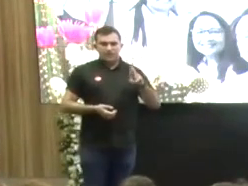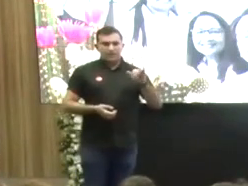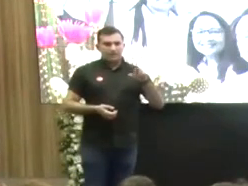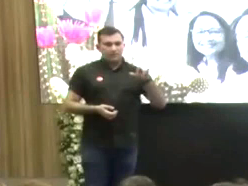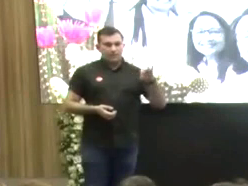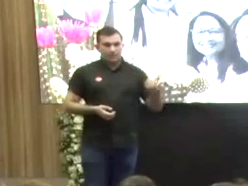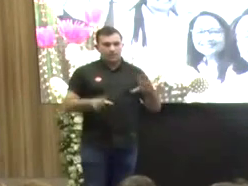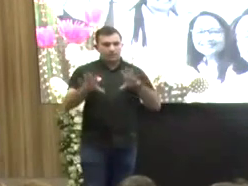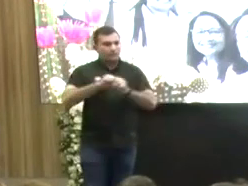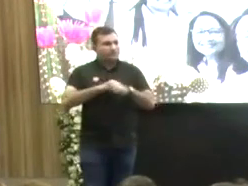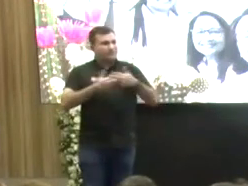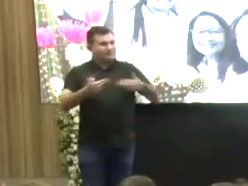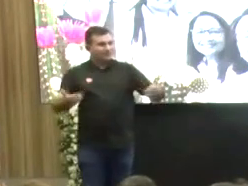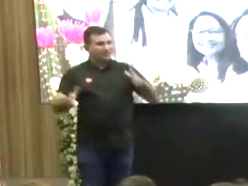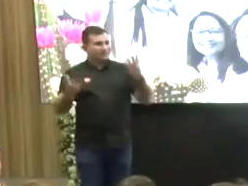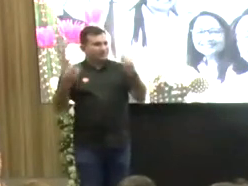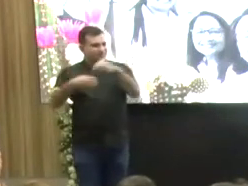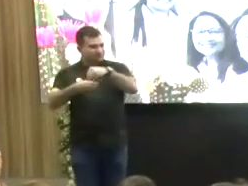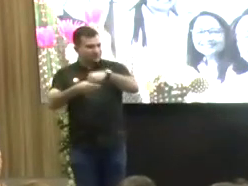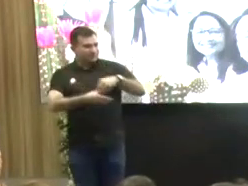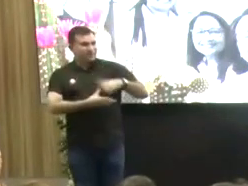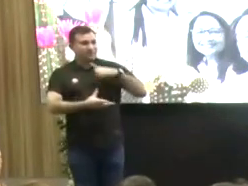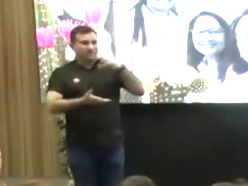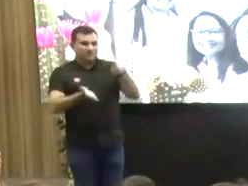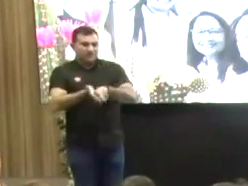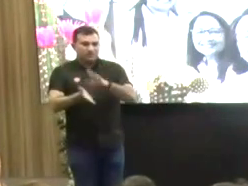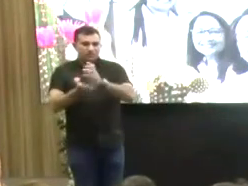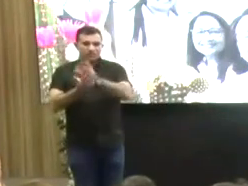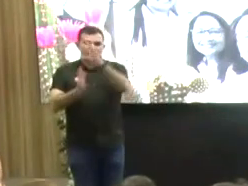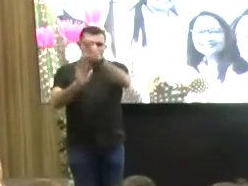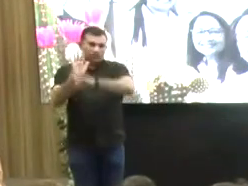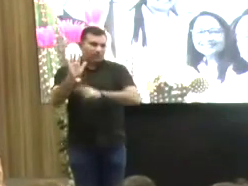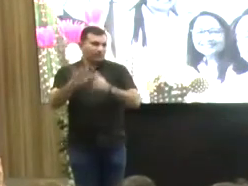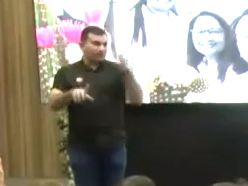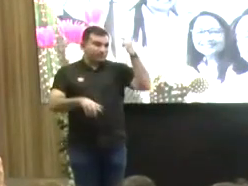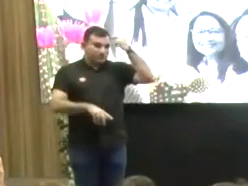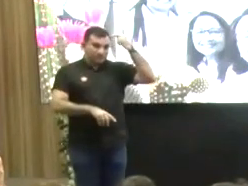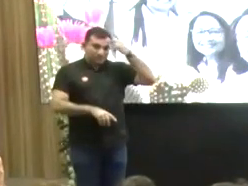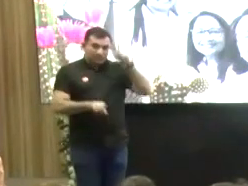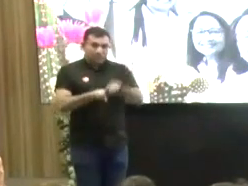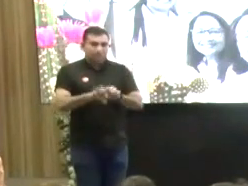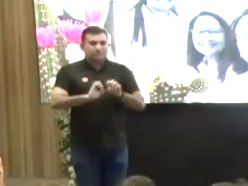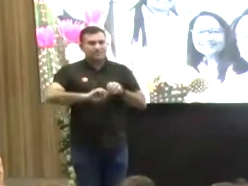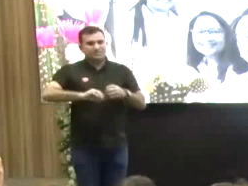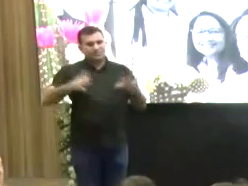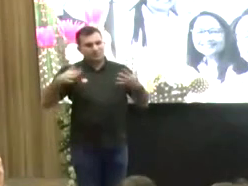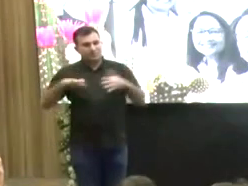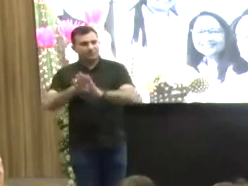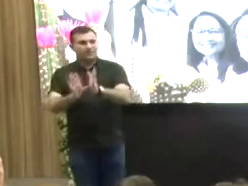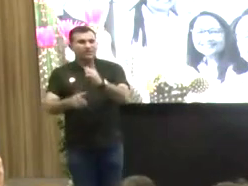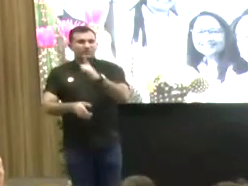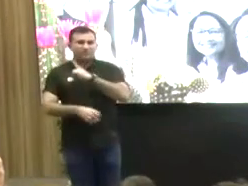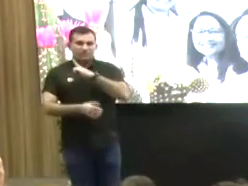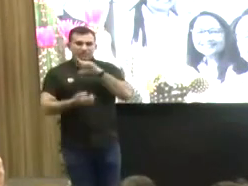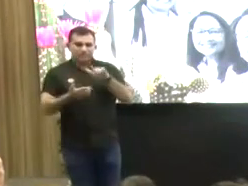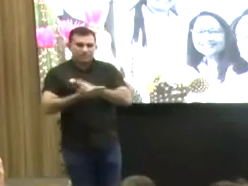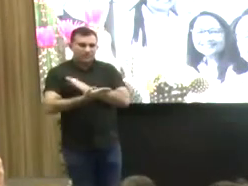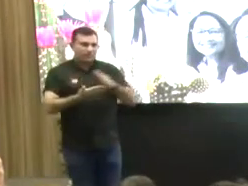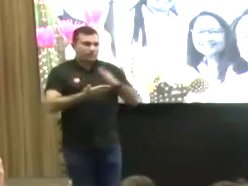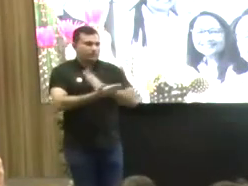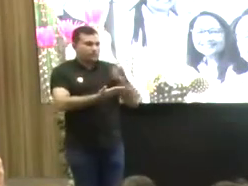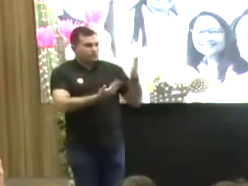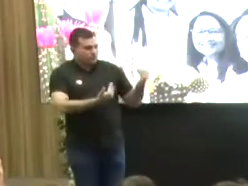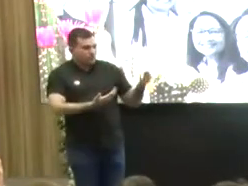sendo implementados em São Paulo e também como o ensino integral marginalizou os